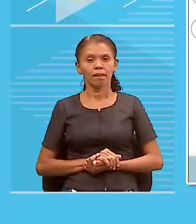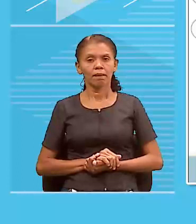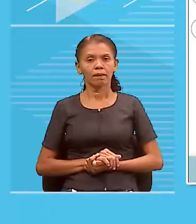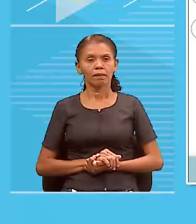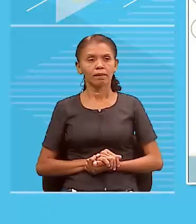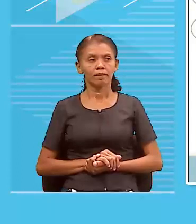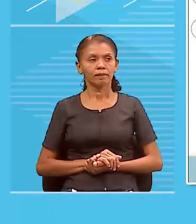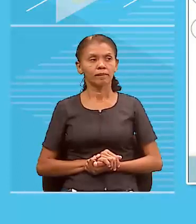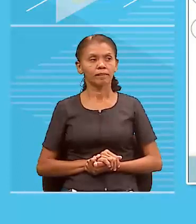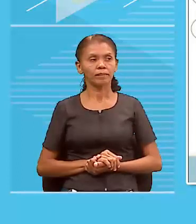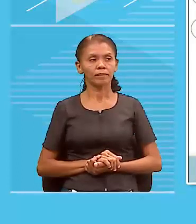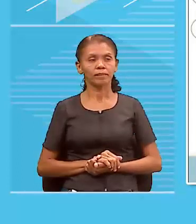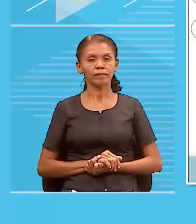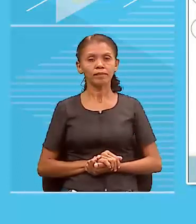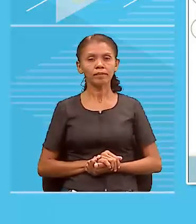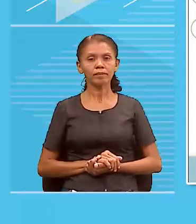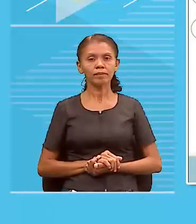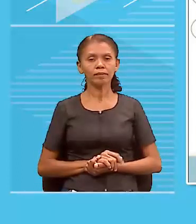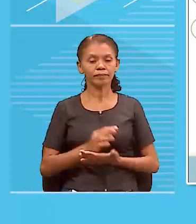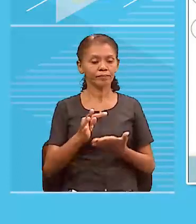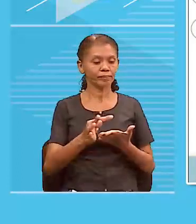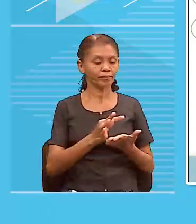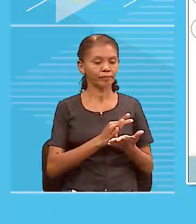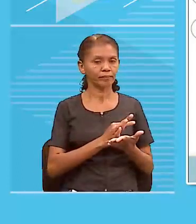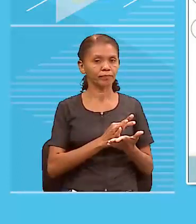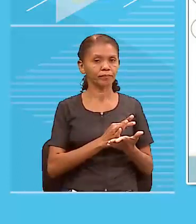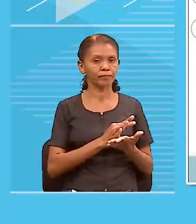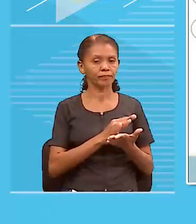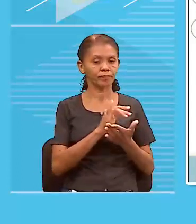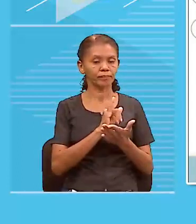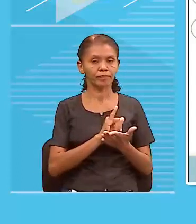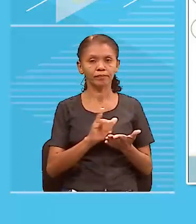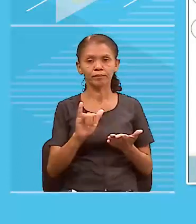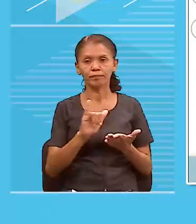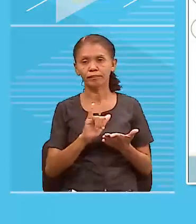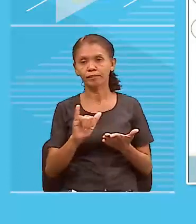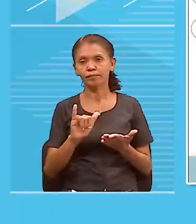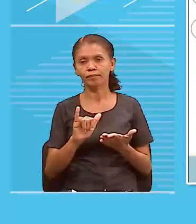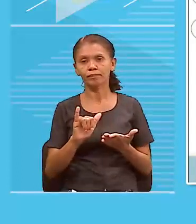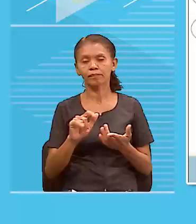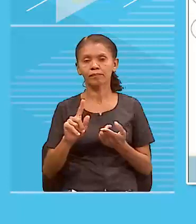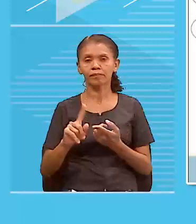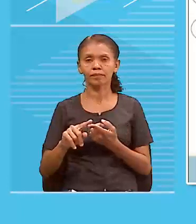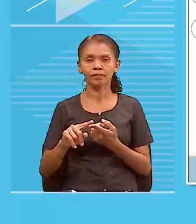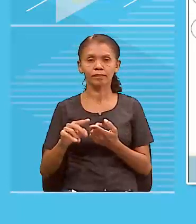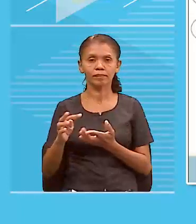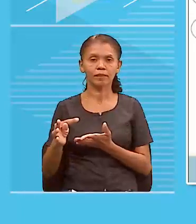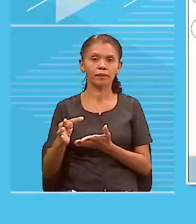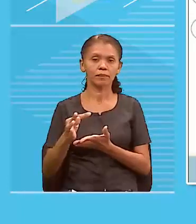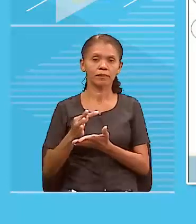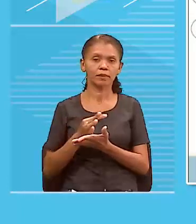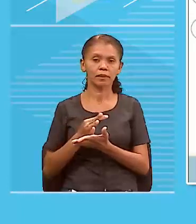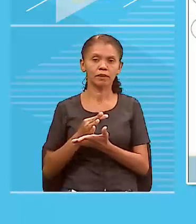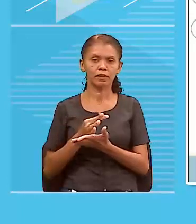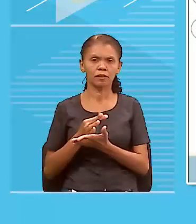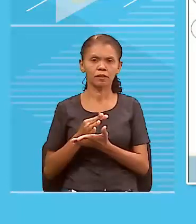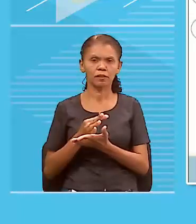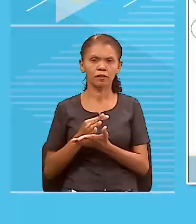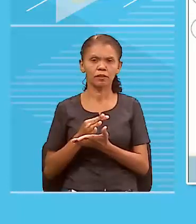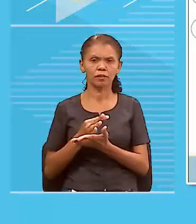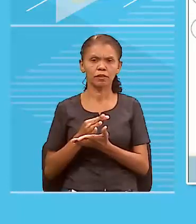nós temos o texto informativo e nós temos um texto falando dele mesmo